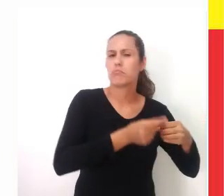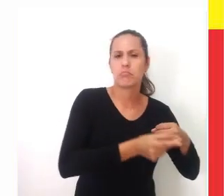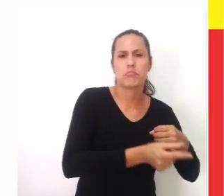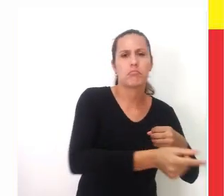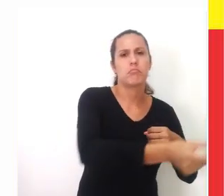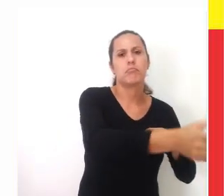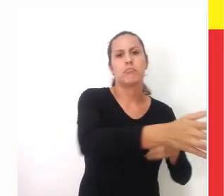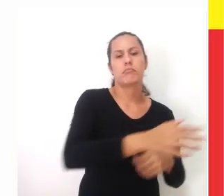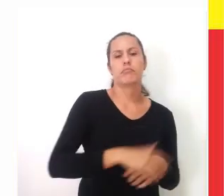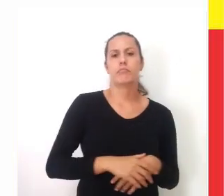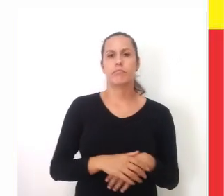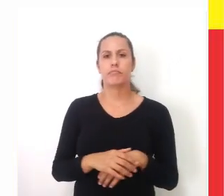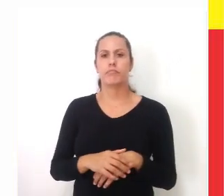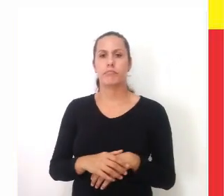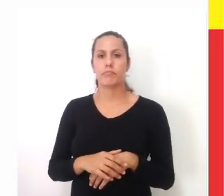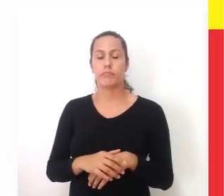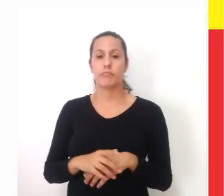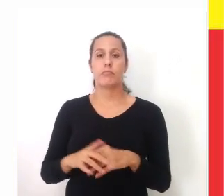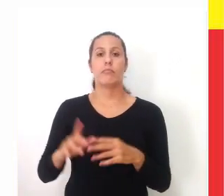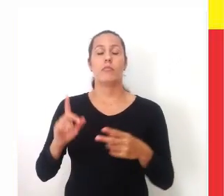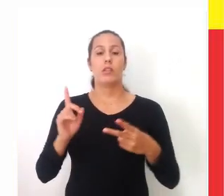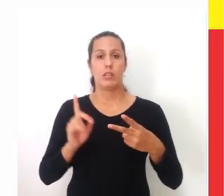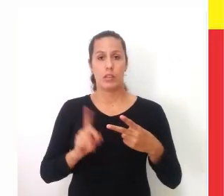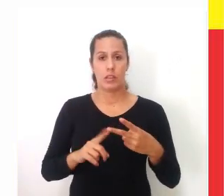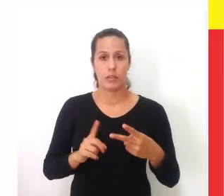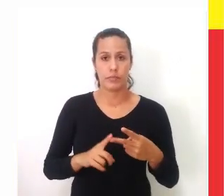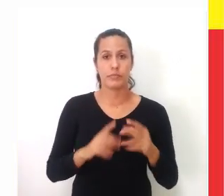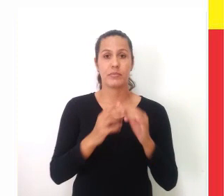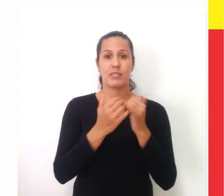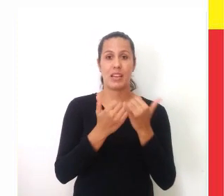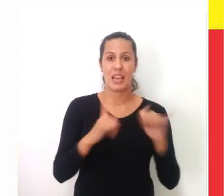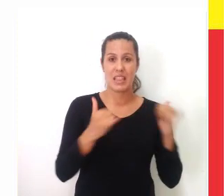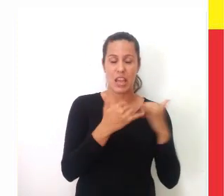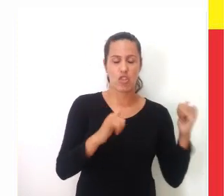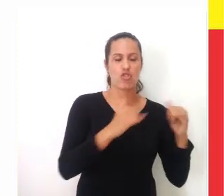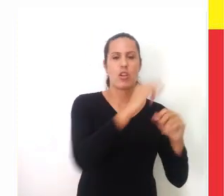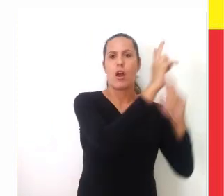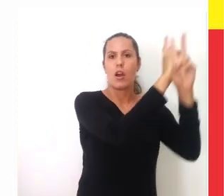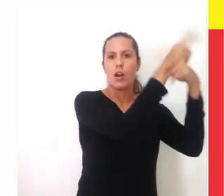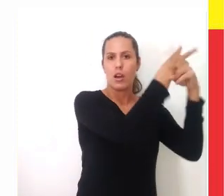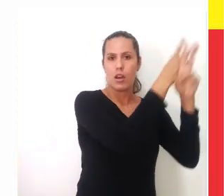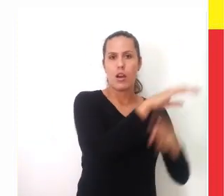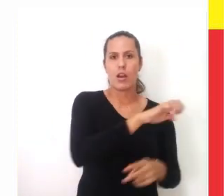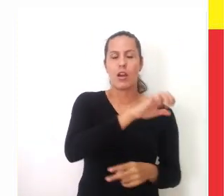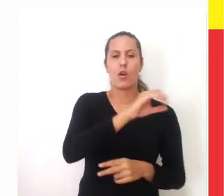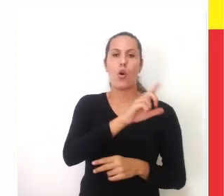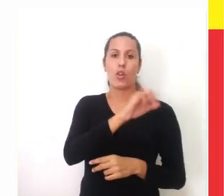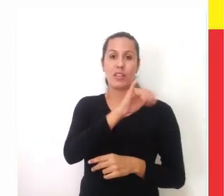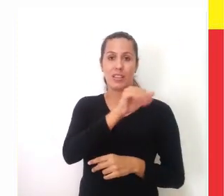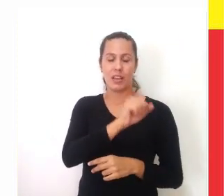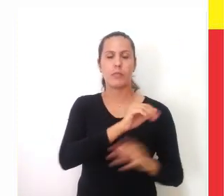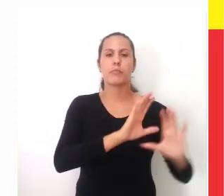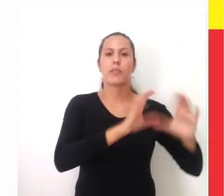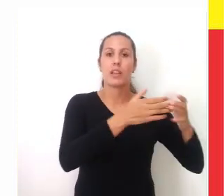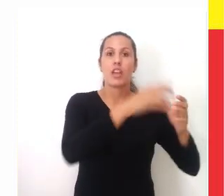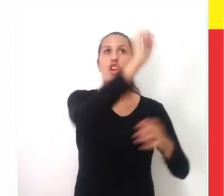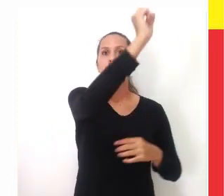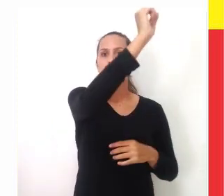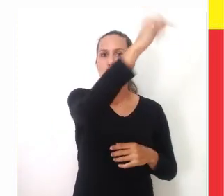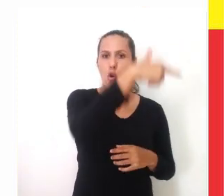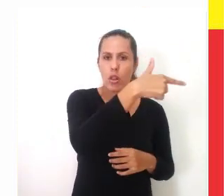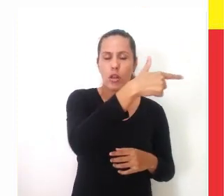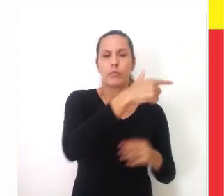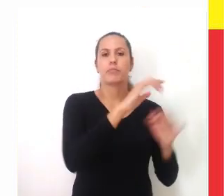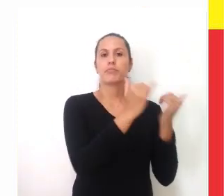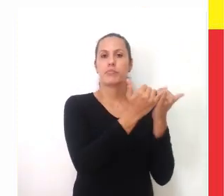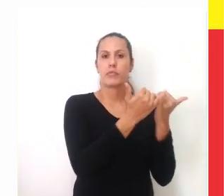Aí a gente tem a hidroelétrica, a gente tem a energia eólica, a gente tem a energia solar,